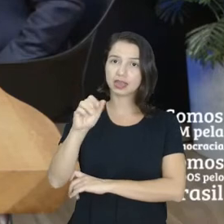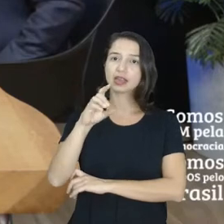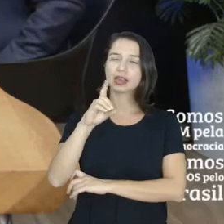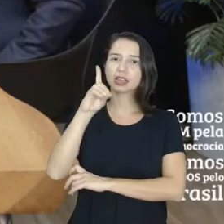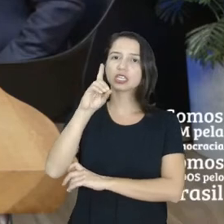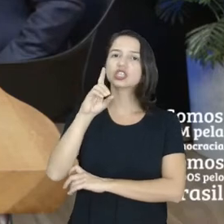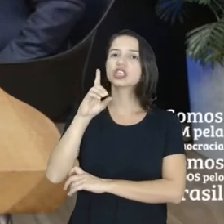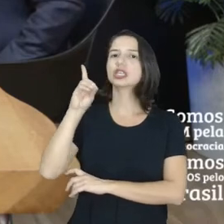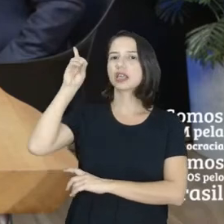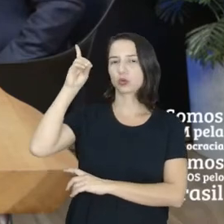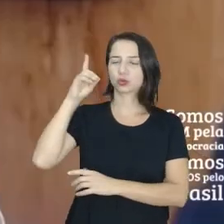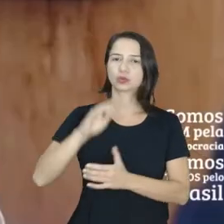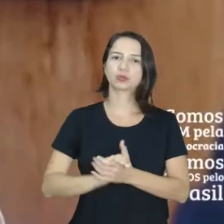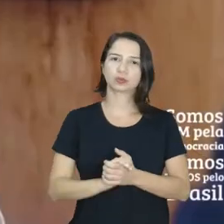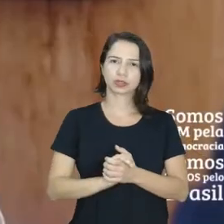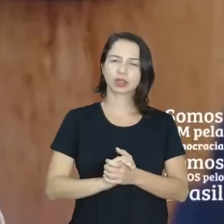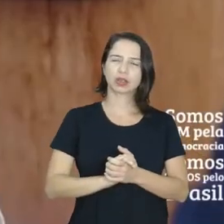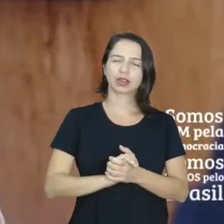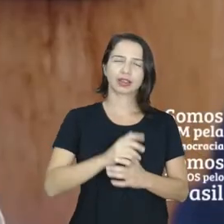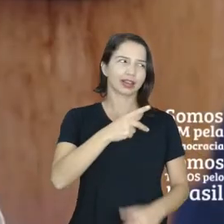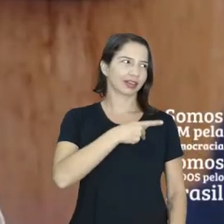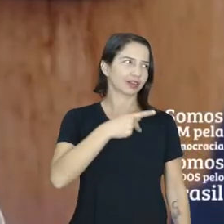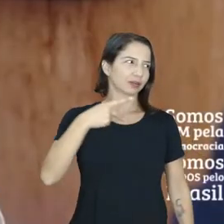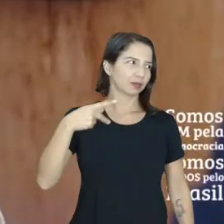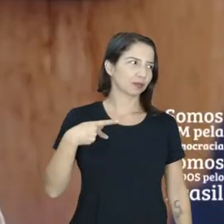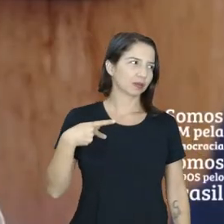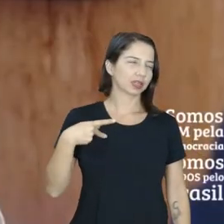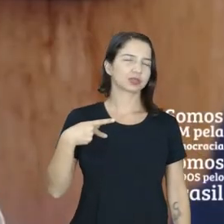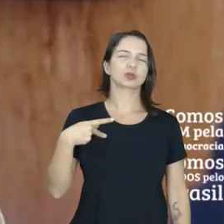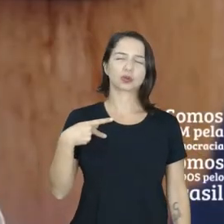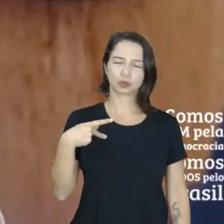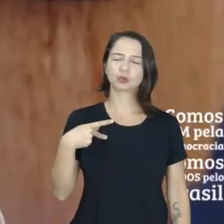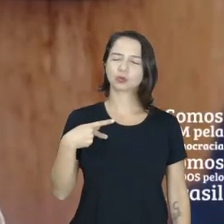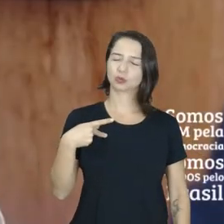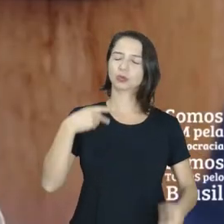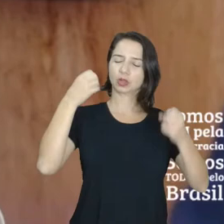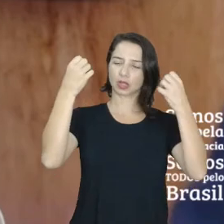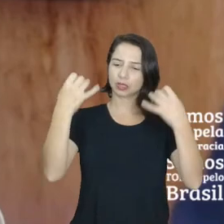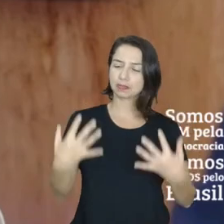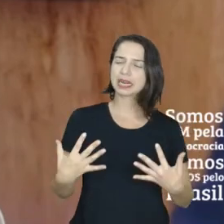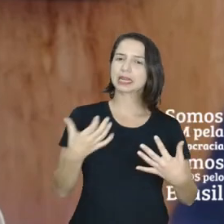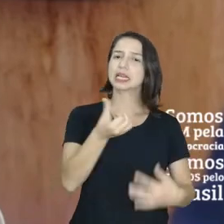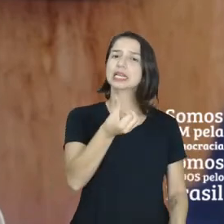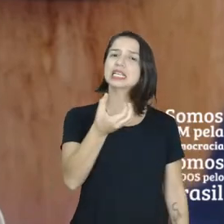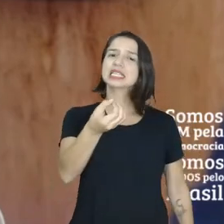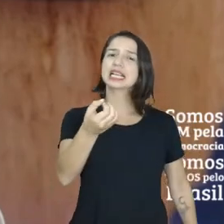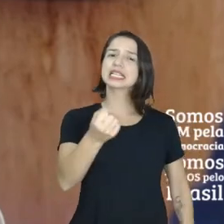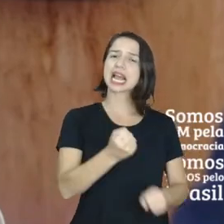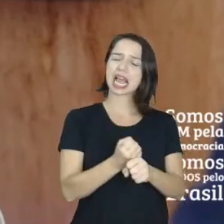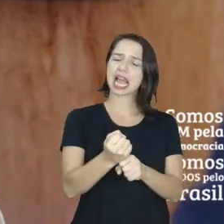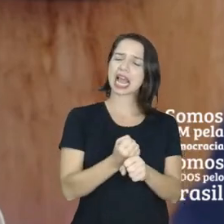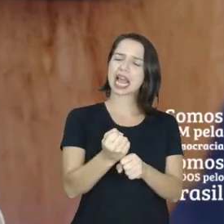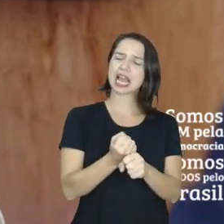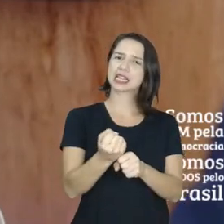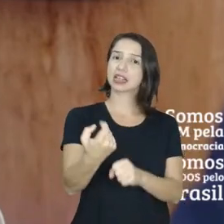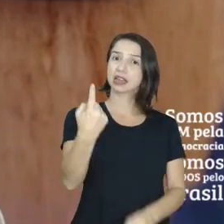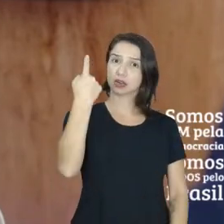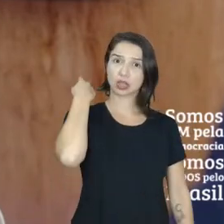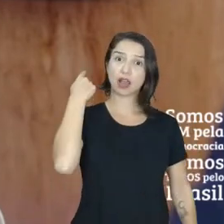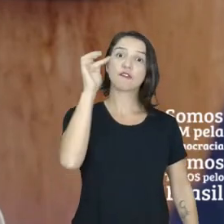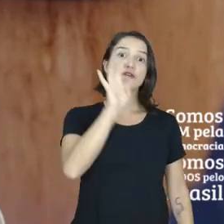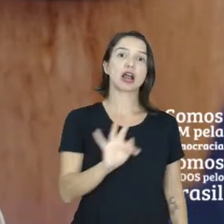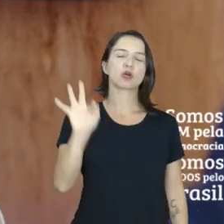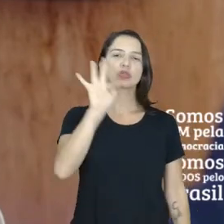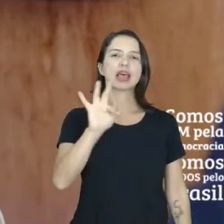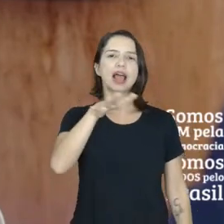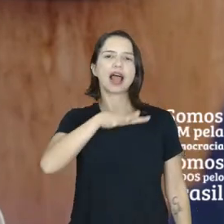conheceu. E lá atrás, há 60 anos atrás, você tinha poucas faculdades de teologia. Sim.